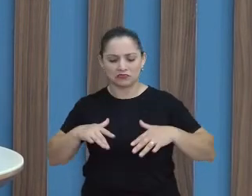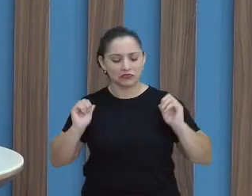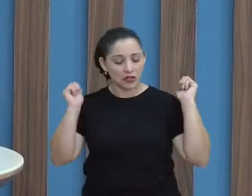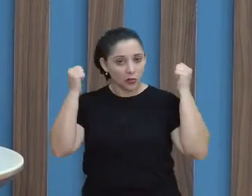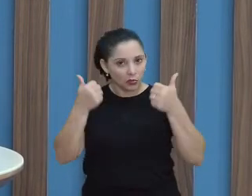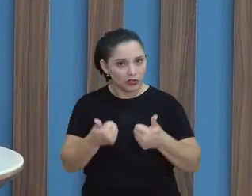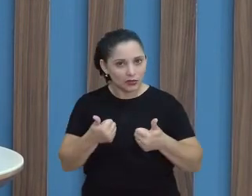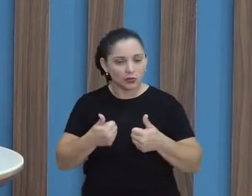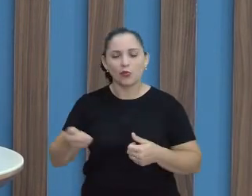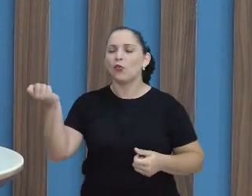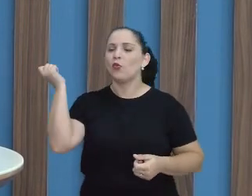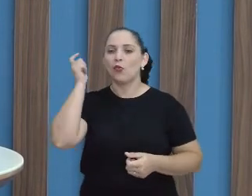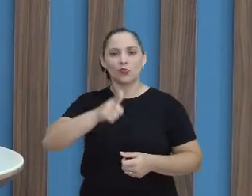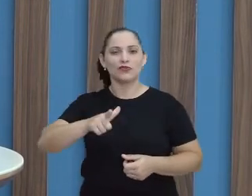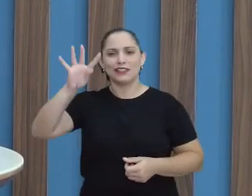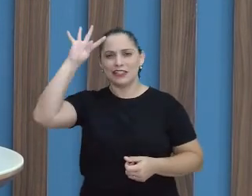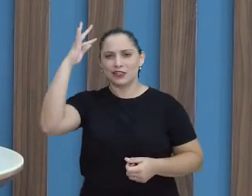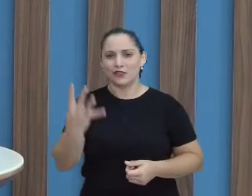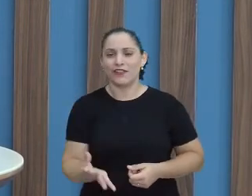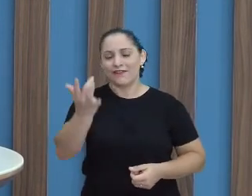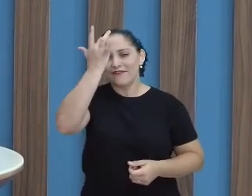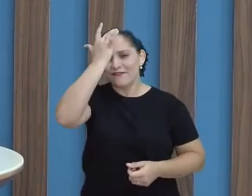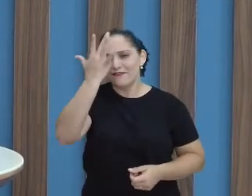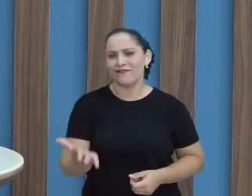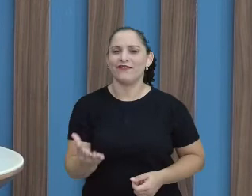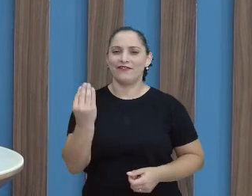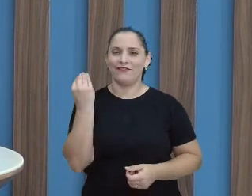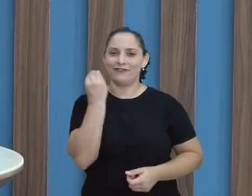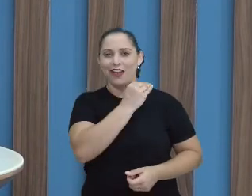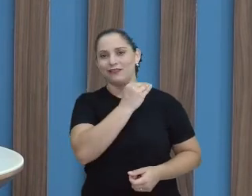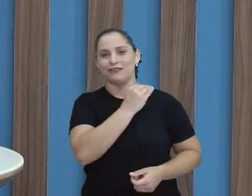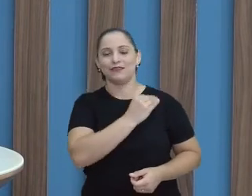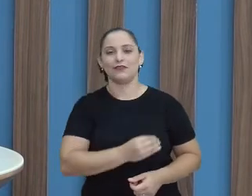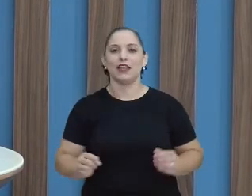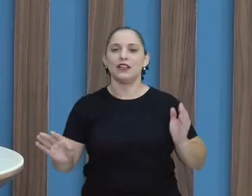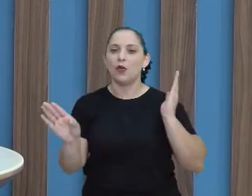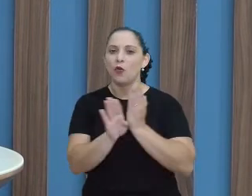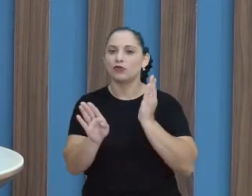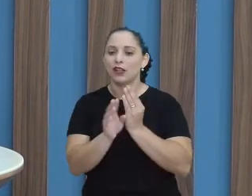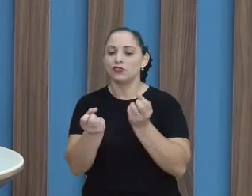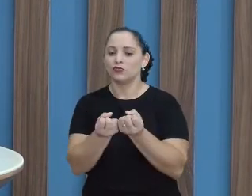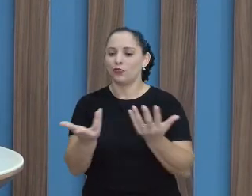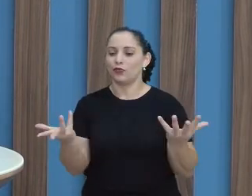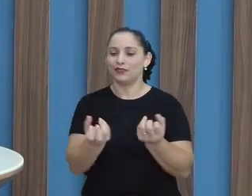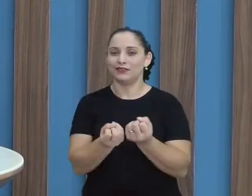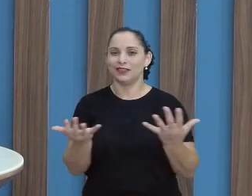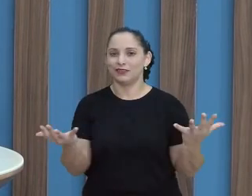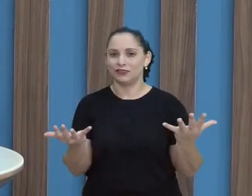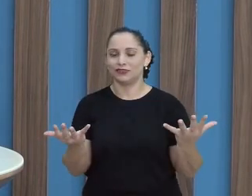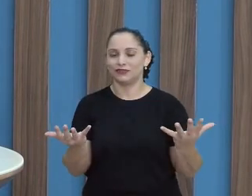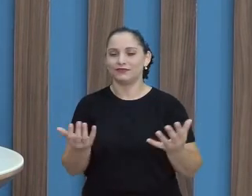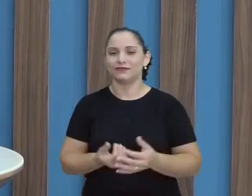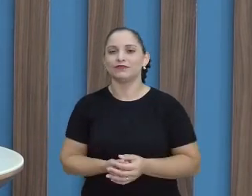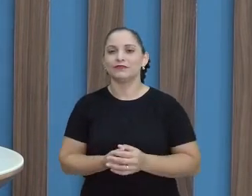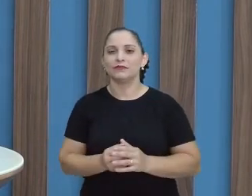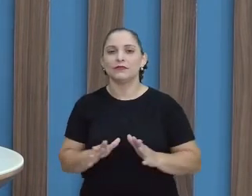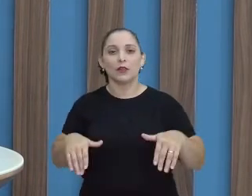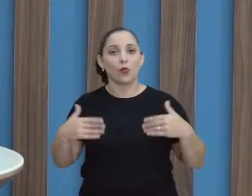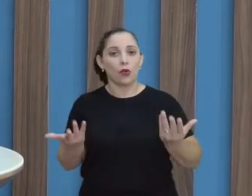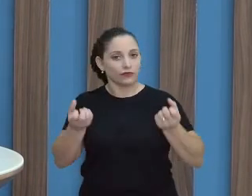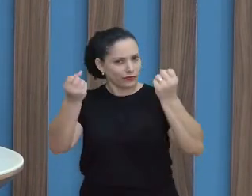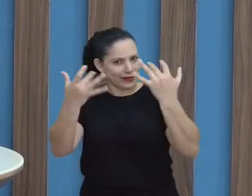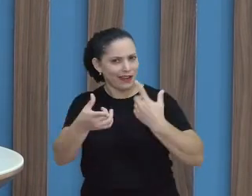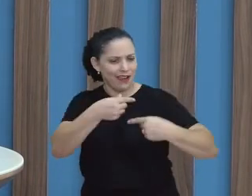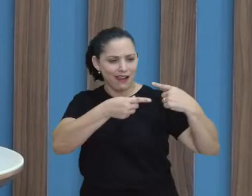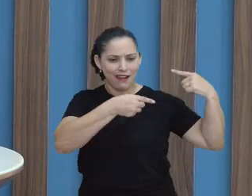você consegue resolver de cabecinha aí e encontrar os valores, certo? Sem problema nenhum. Quando ele traz aquela ideia de equilíbrio lá do